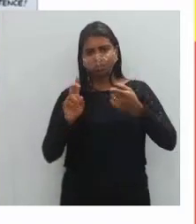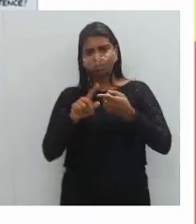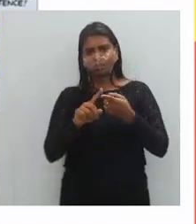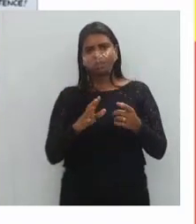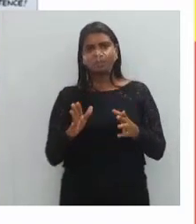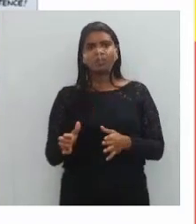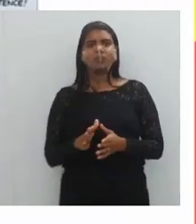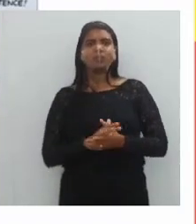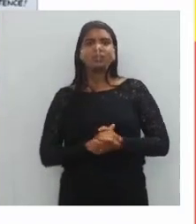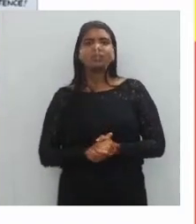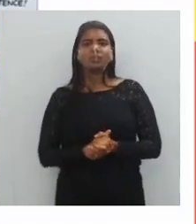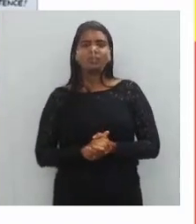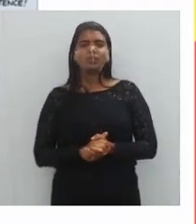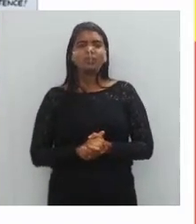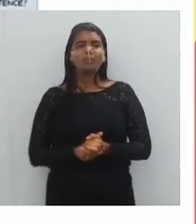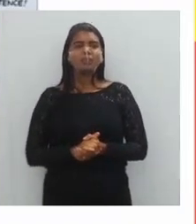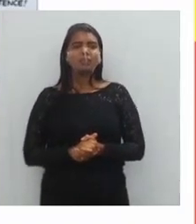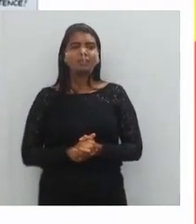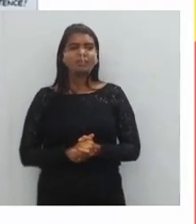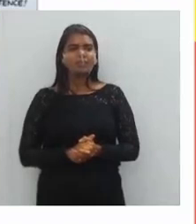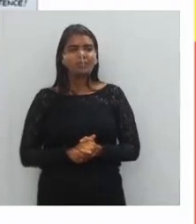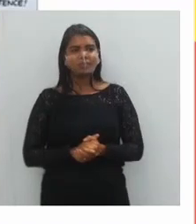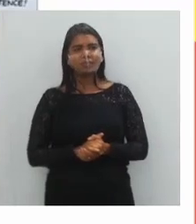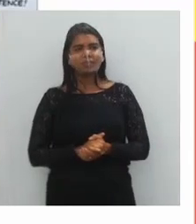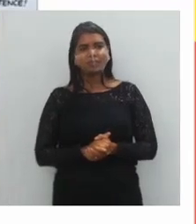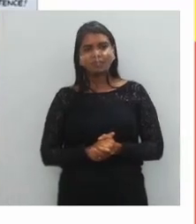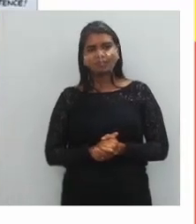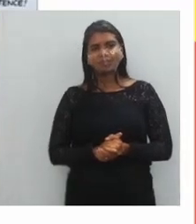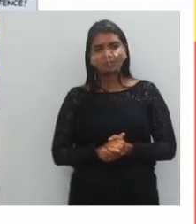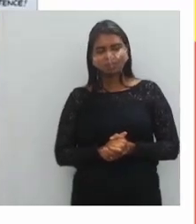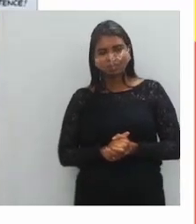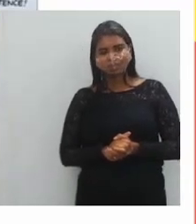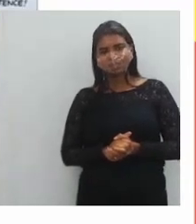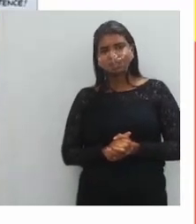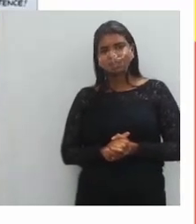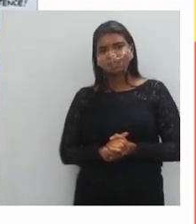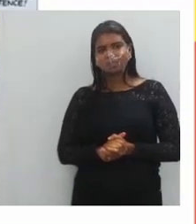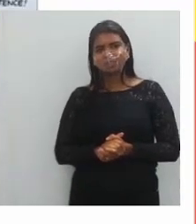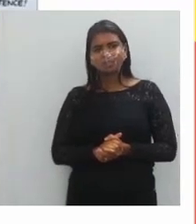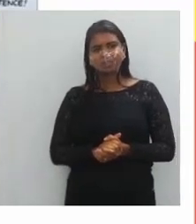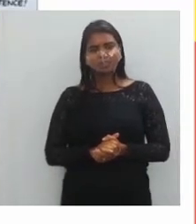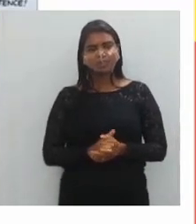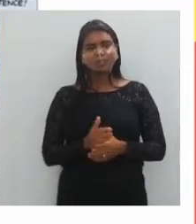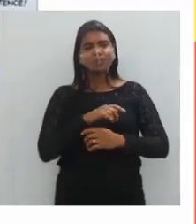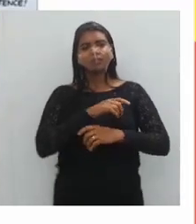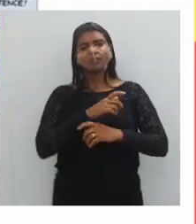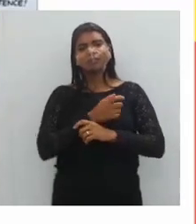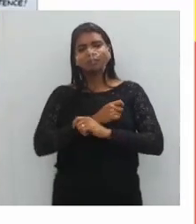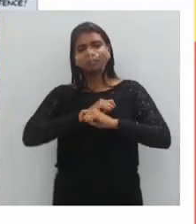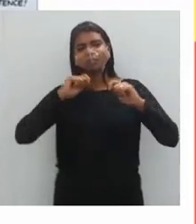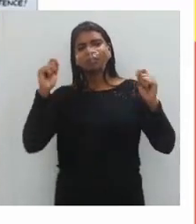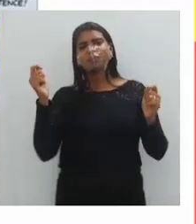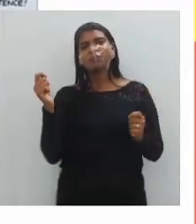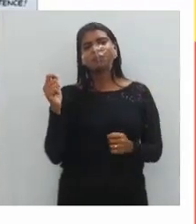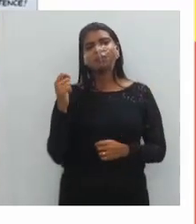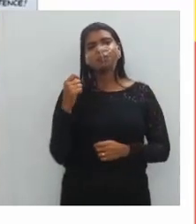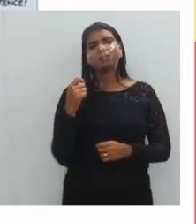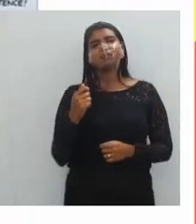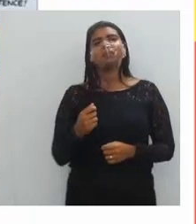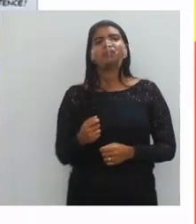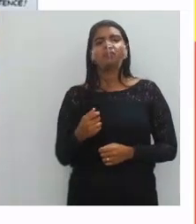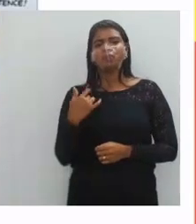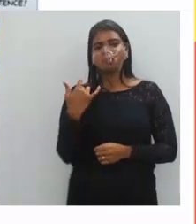certo? Mas temos aí a figura do Superman, né? Do Super-Homem e do Batman,